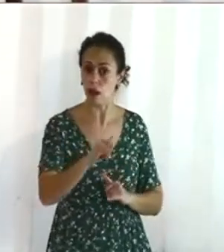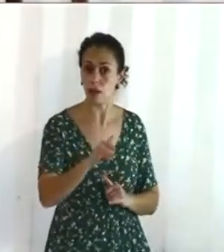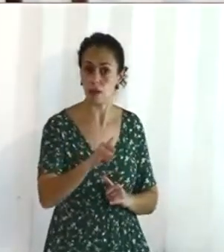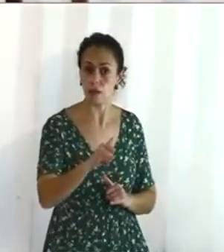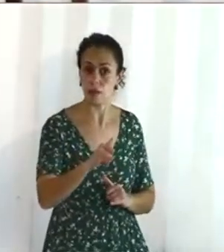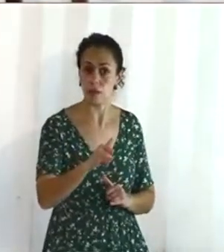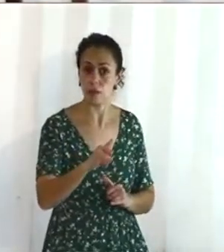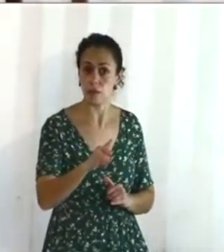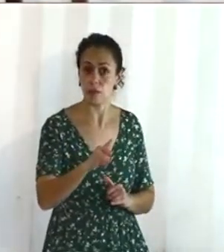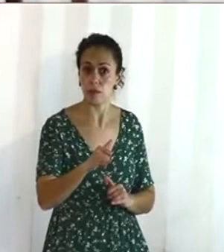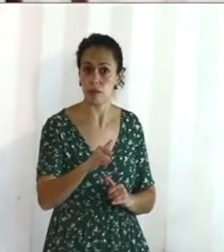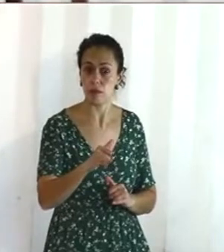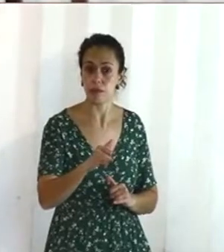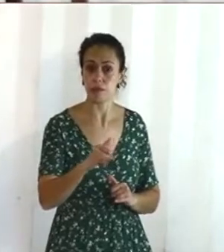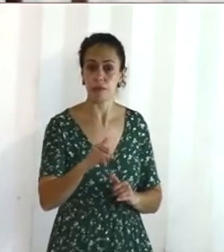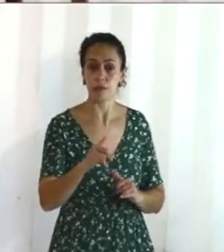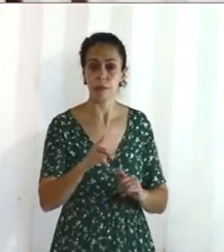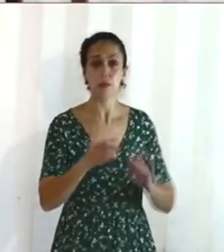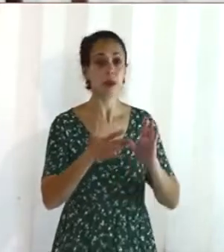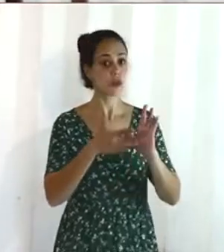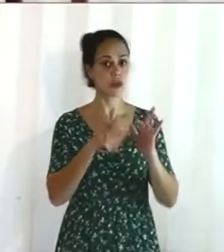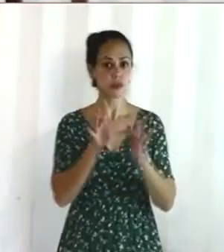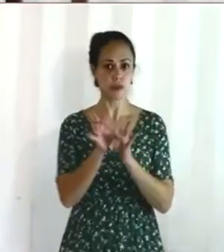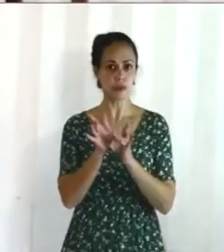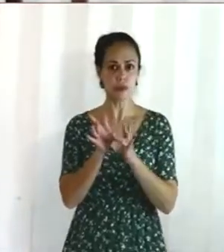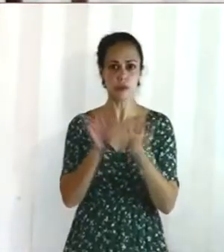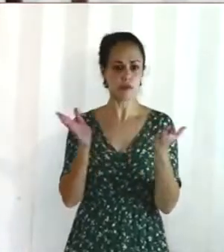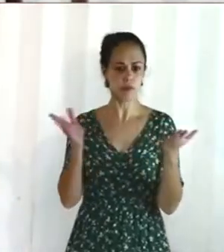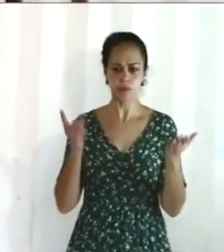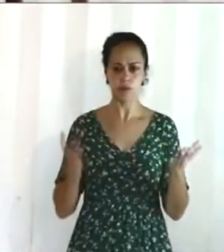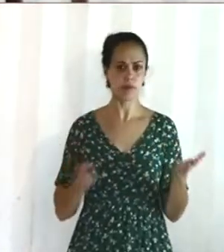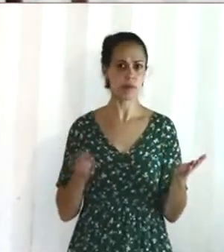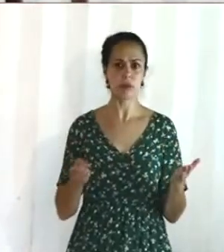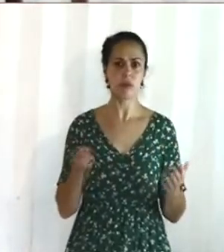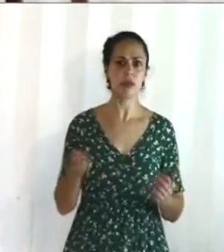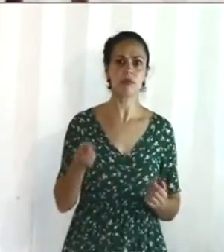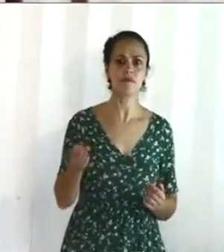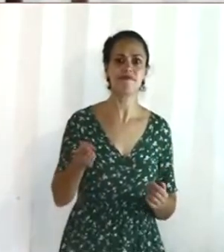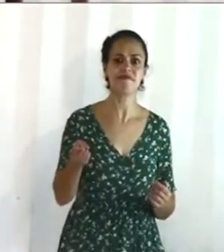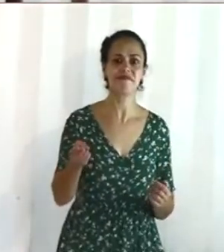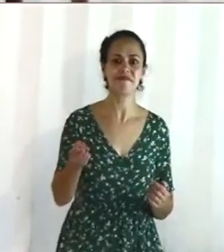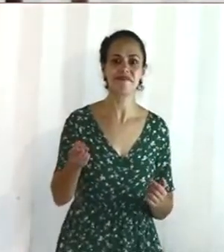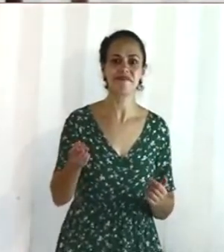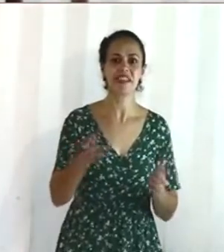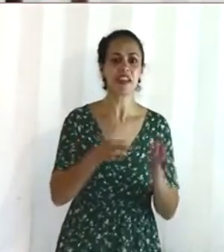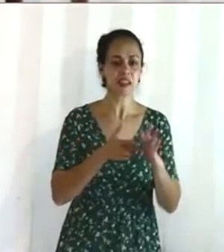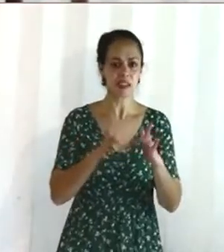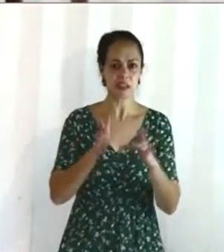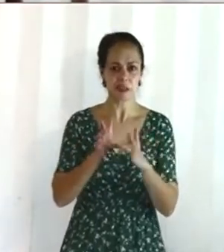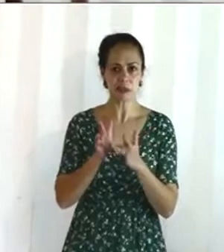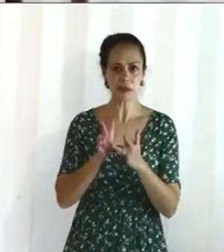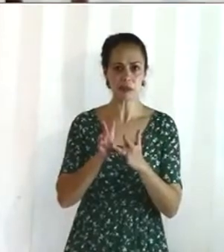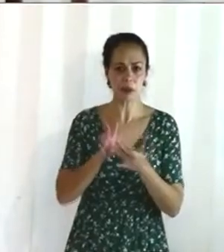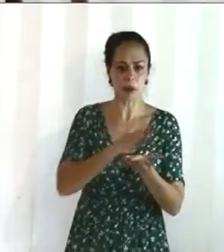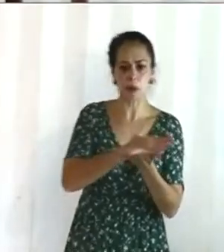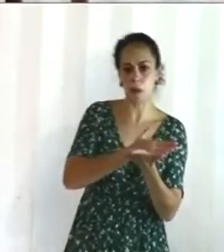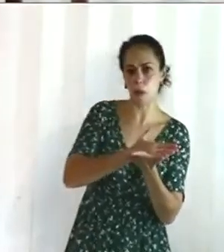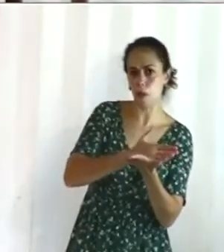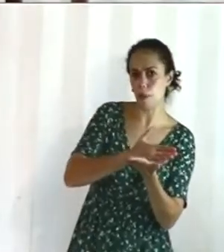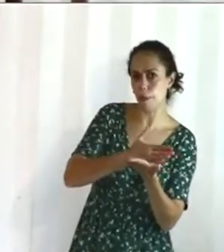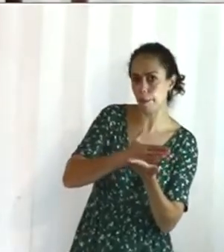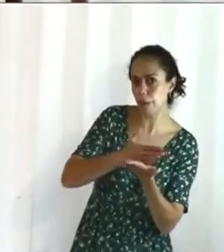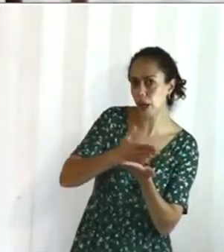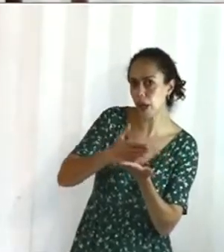desde o princípio, ou seja, ele é o princípio de todas as coisas. Essa palavra